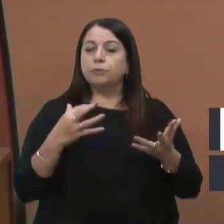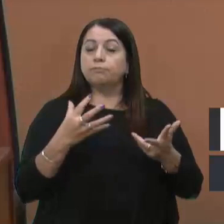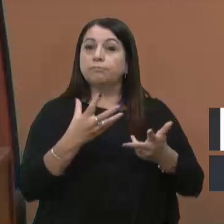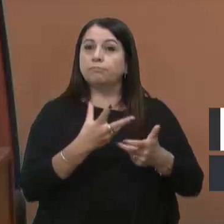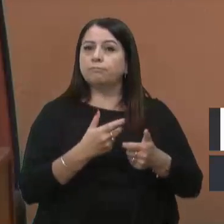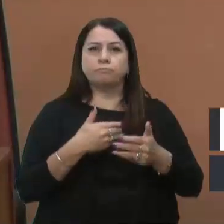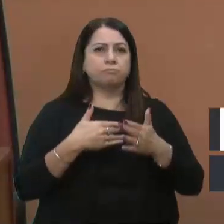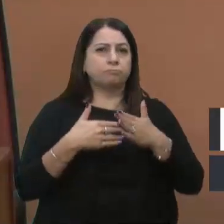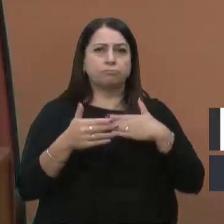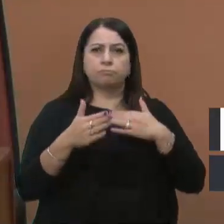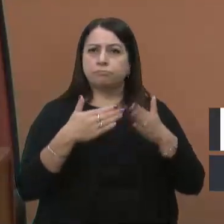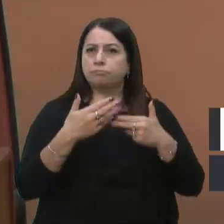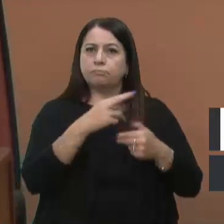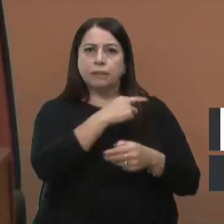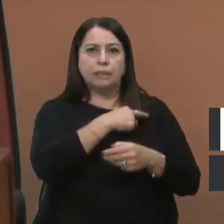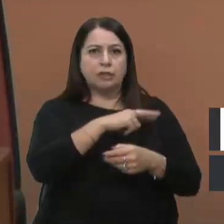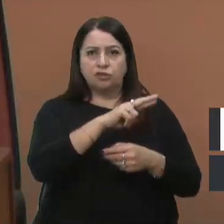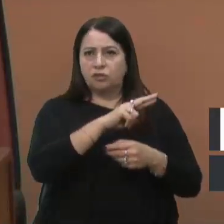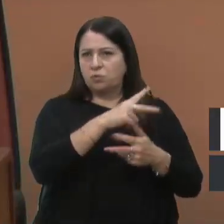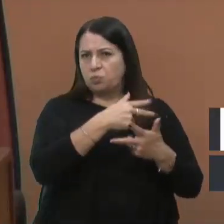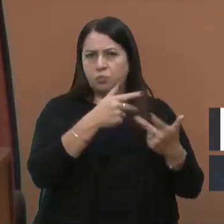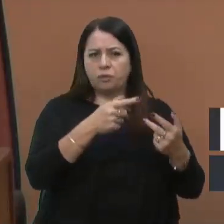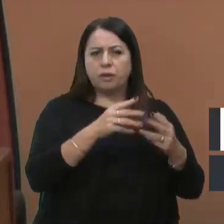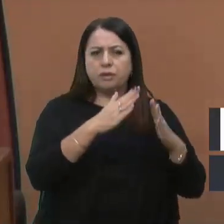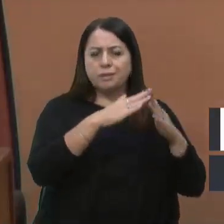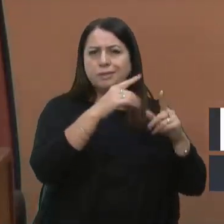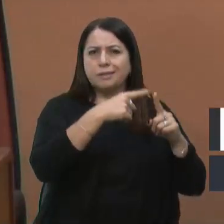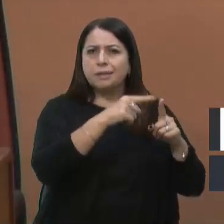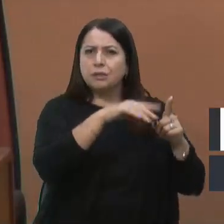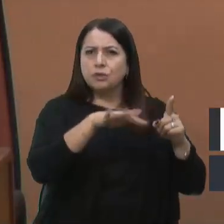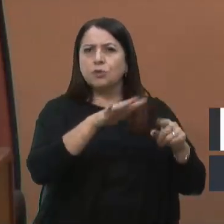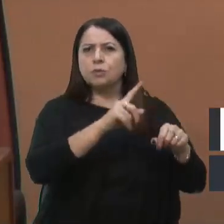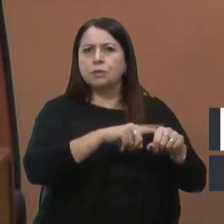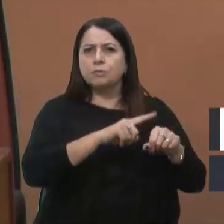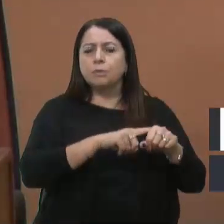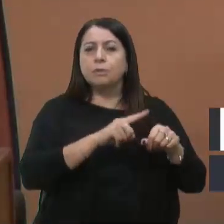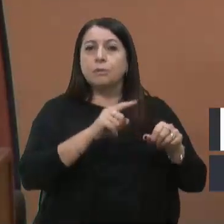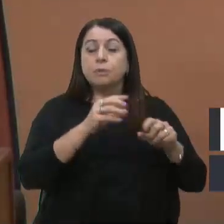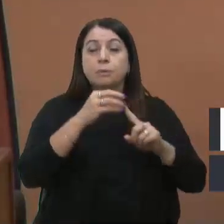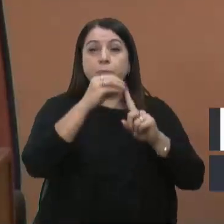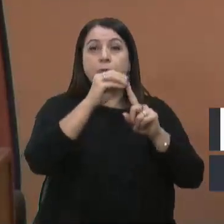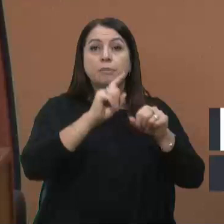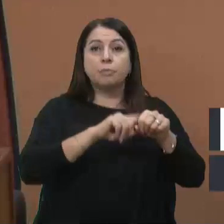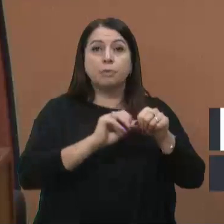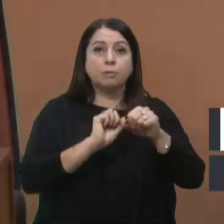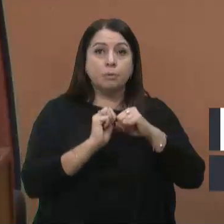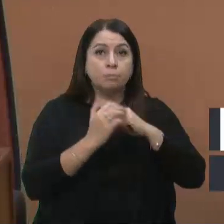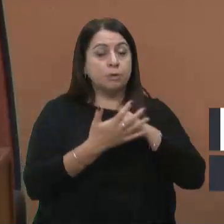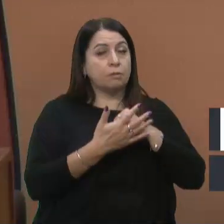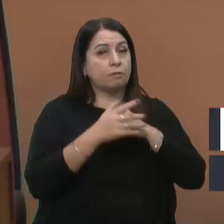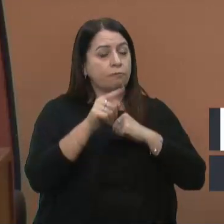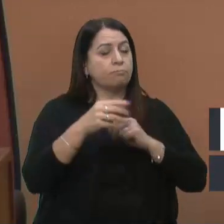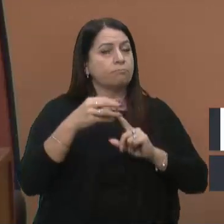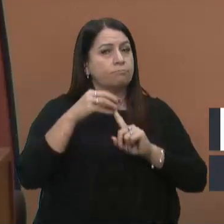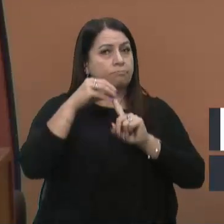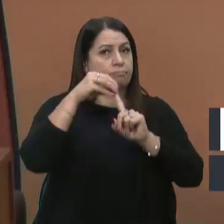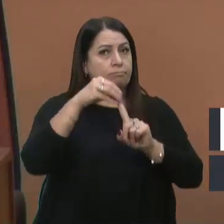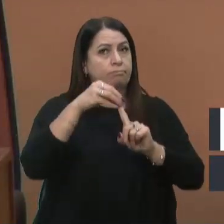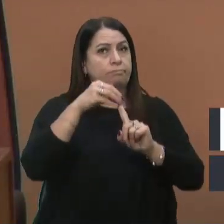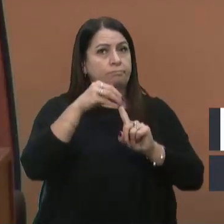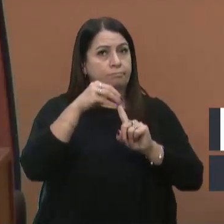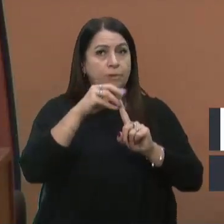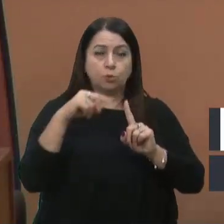independente da religião vários templos principalmente momento de pandemia foi um fator fundamental